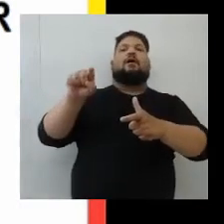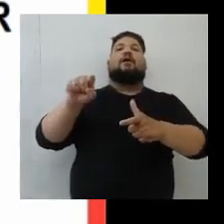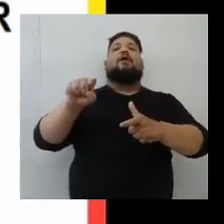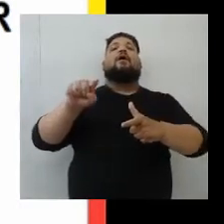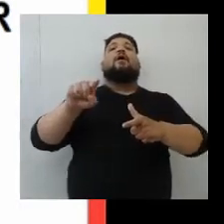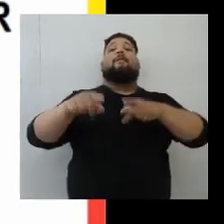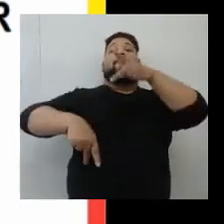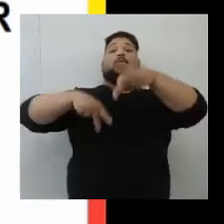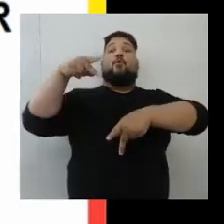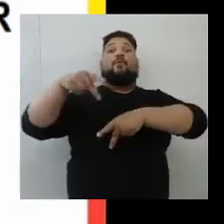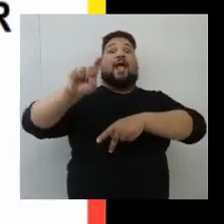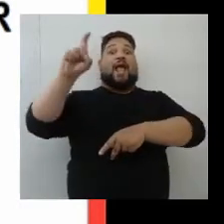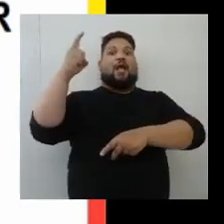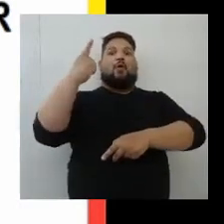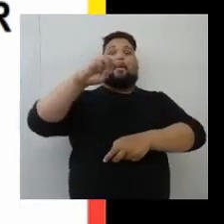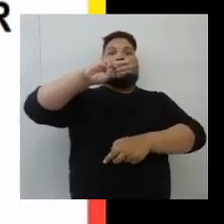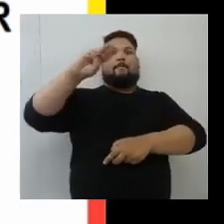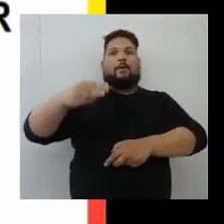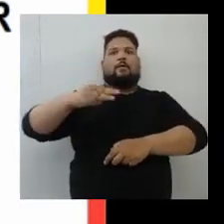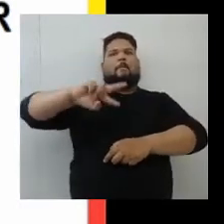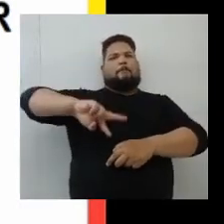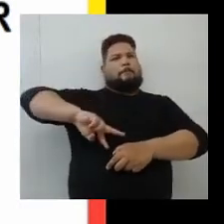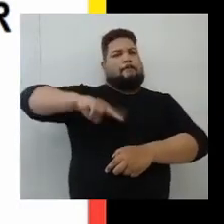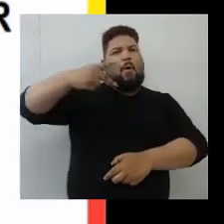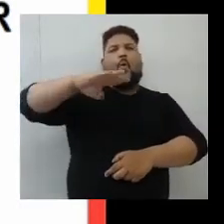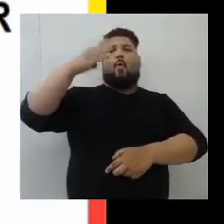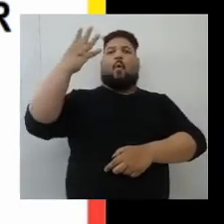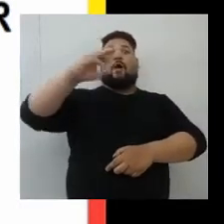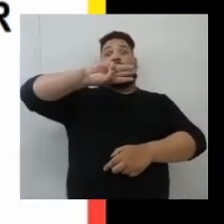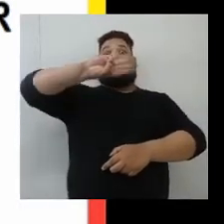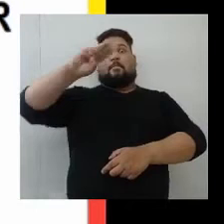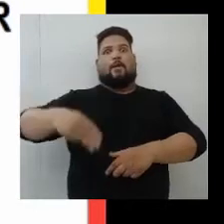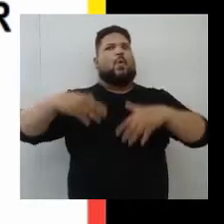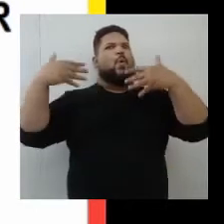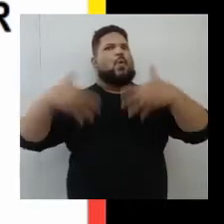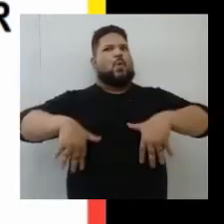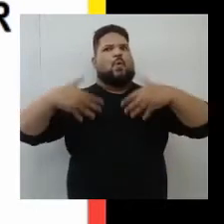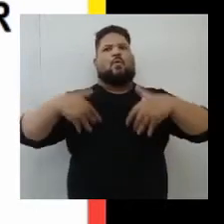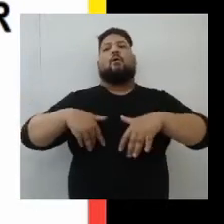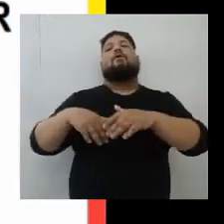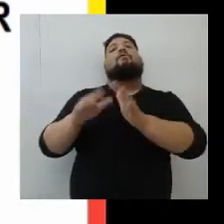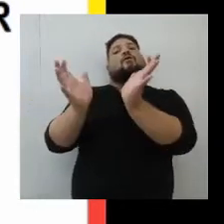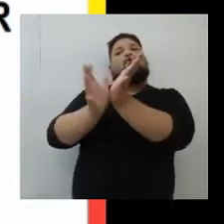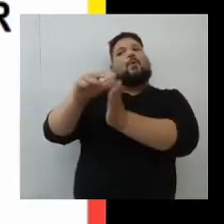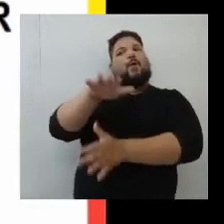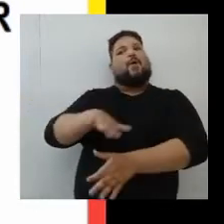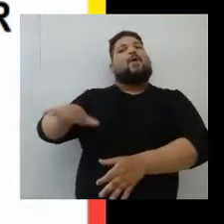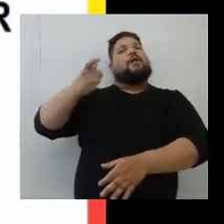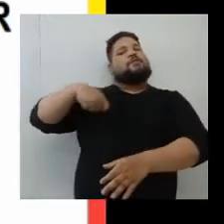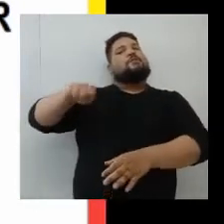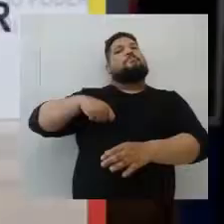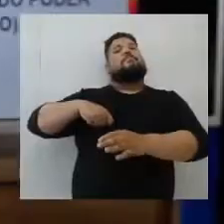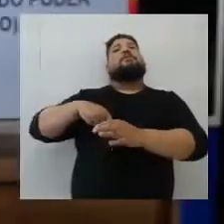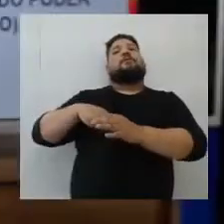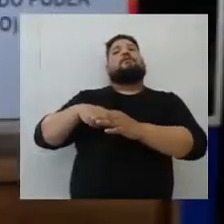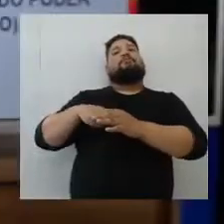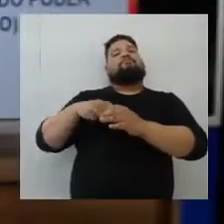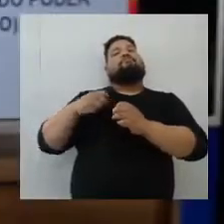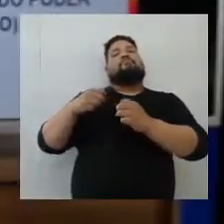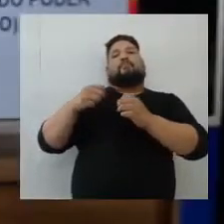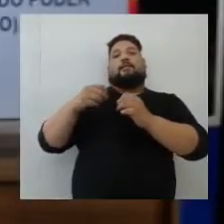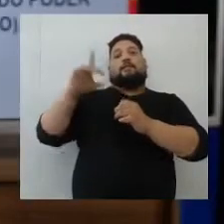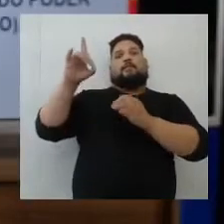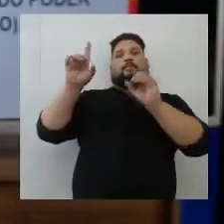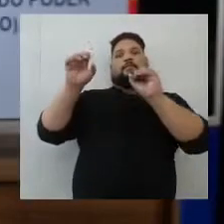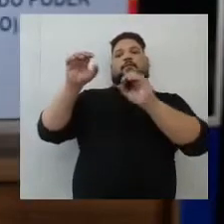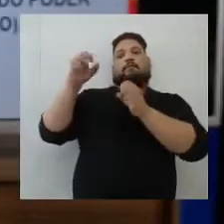milhão para 4. Força aí para o pessoal da Espanha, certo? Muita força para o pessoal da Itália também.